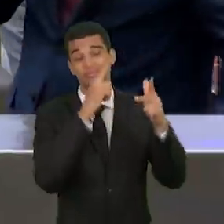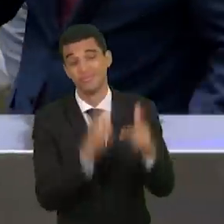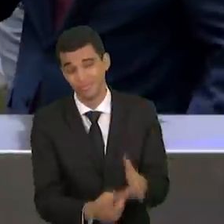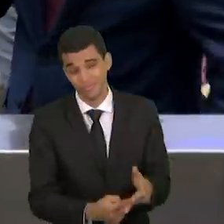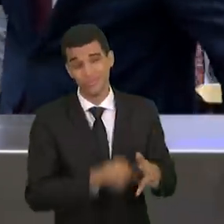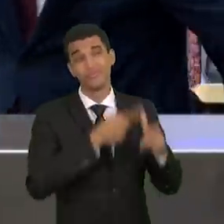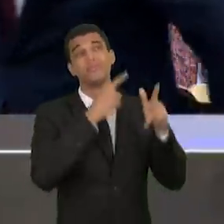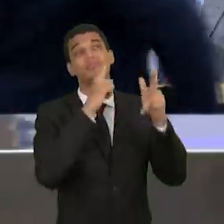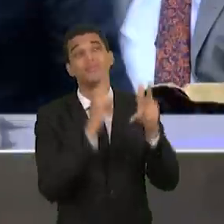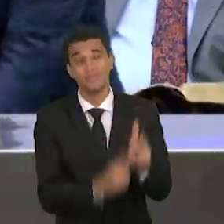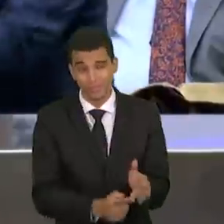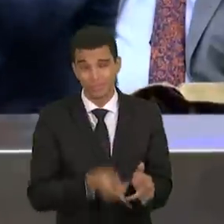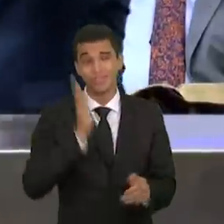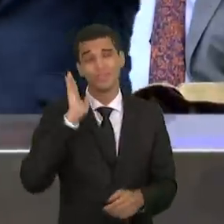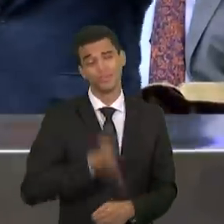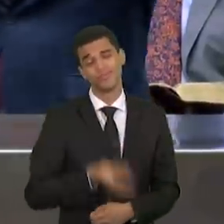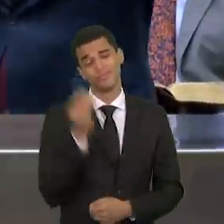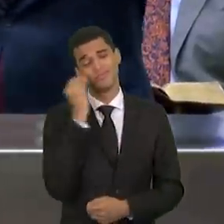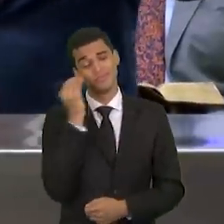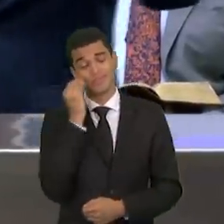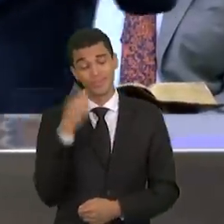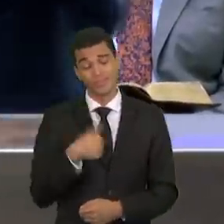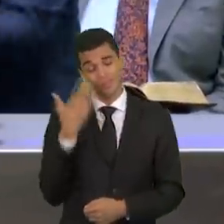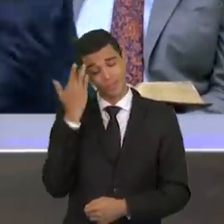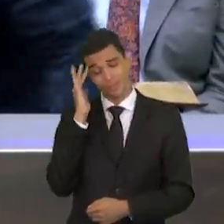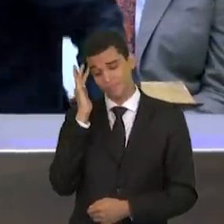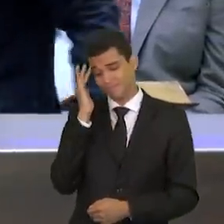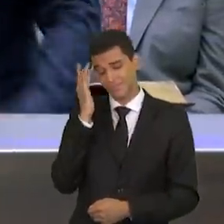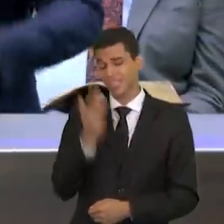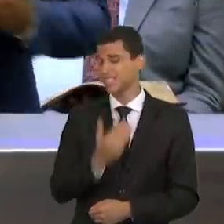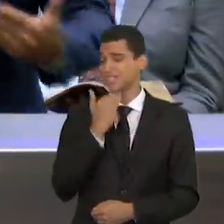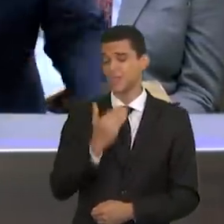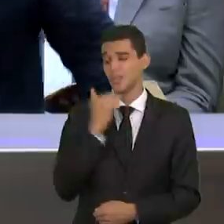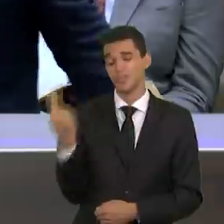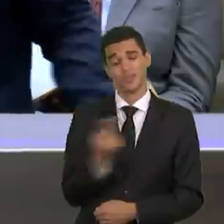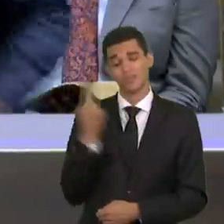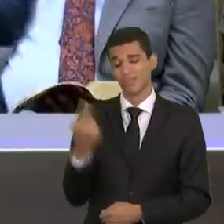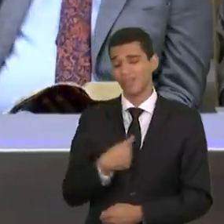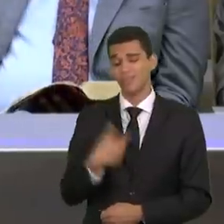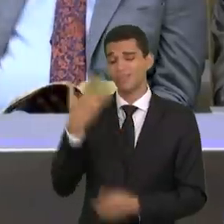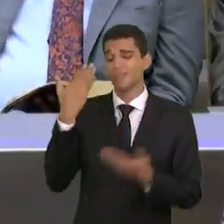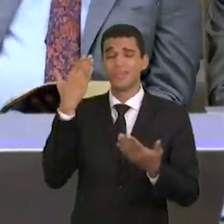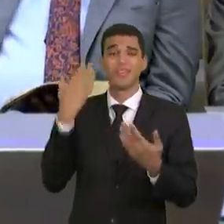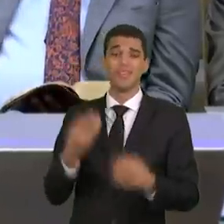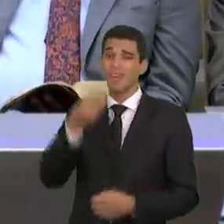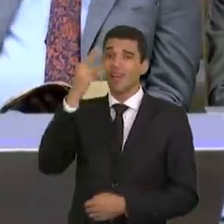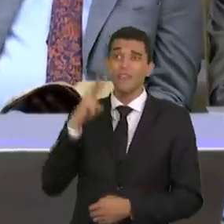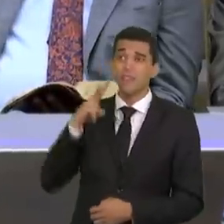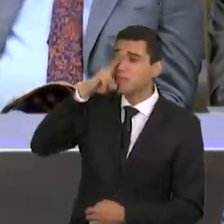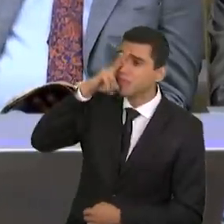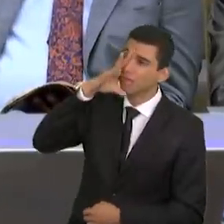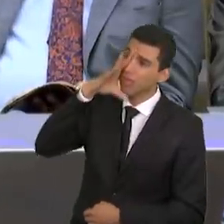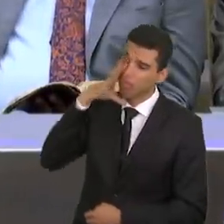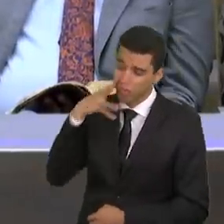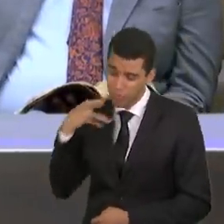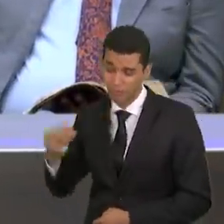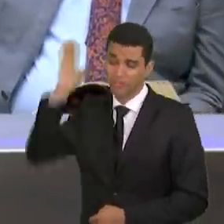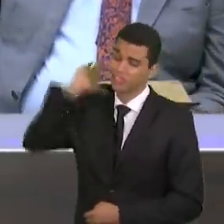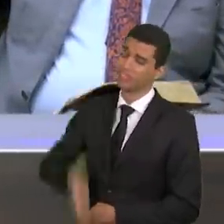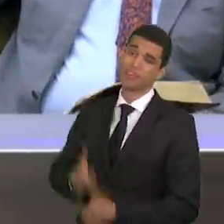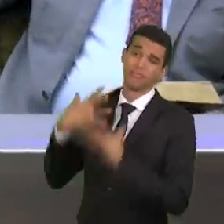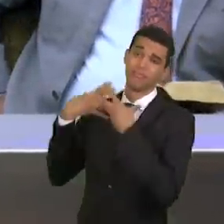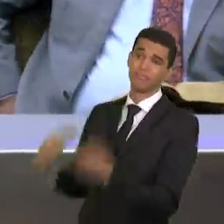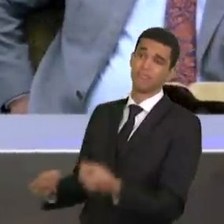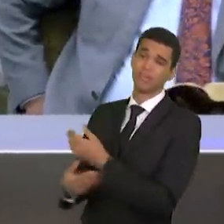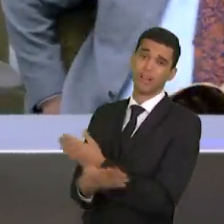três, eu acho que não dá mais, eu estou perdendo as forças, ou melhor, eu já estou sem